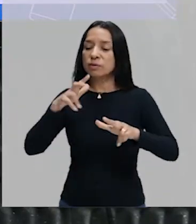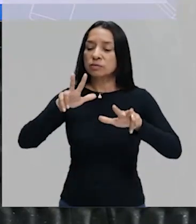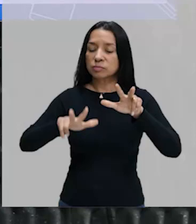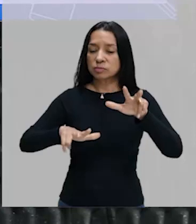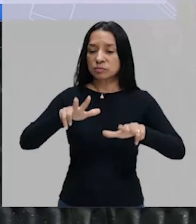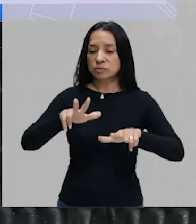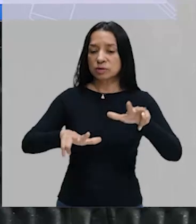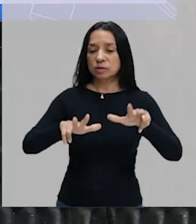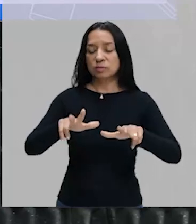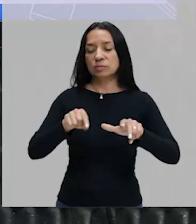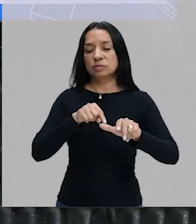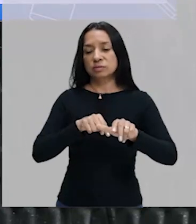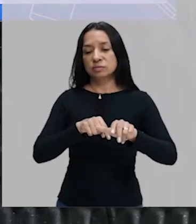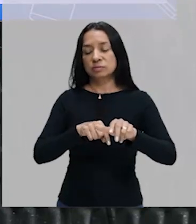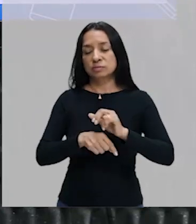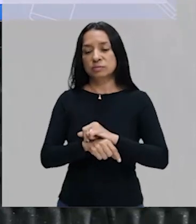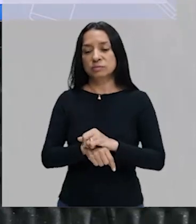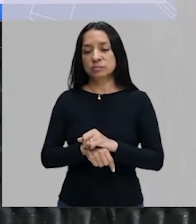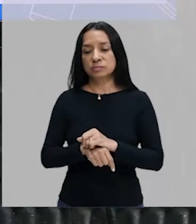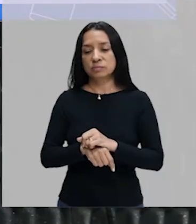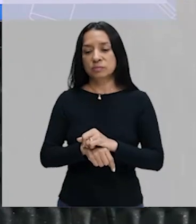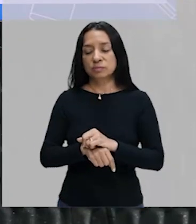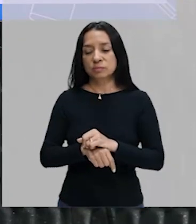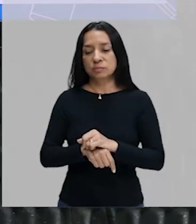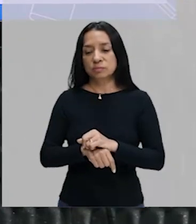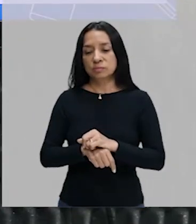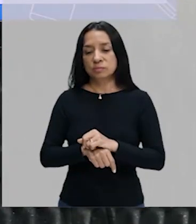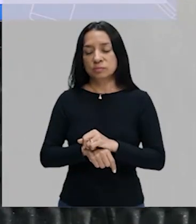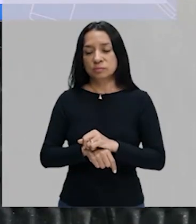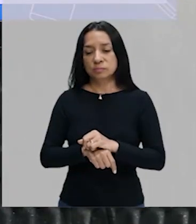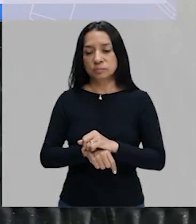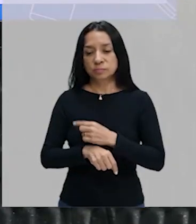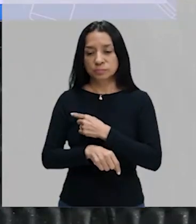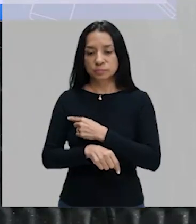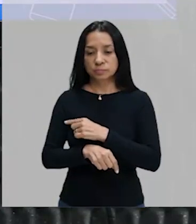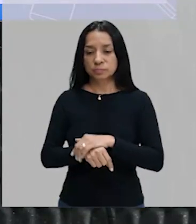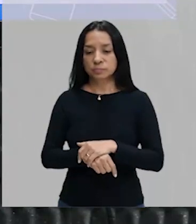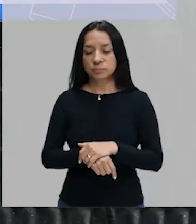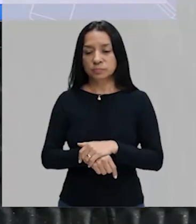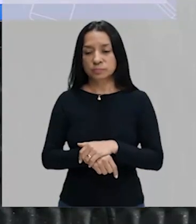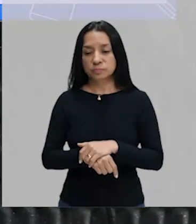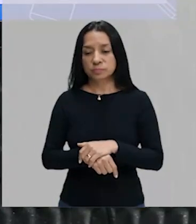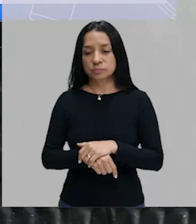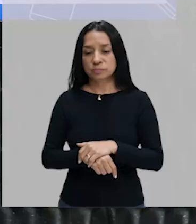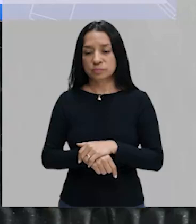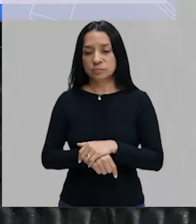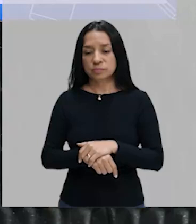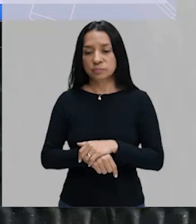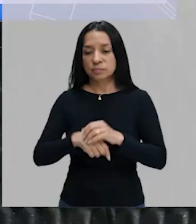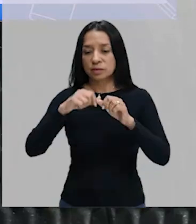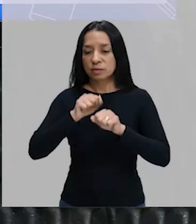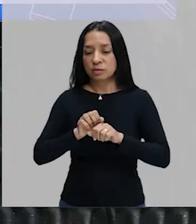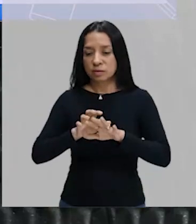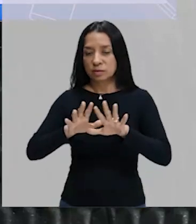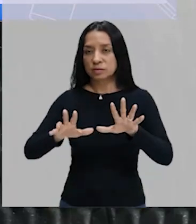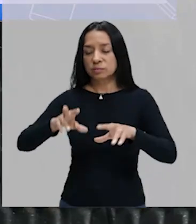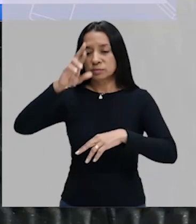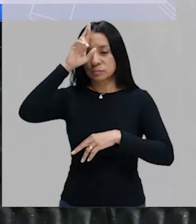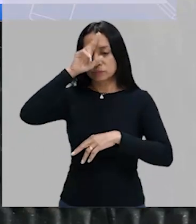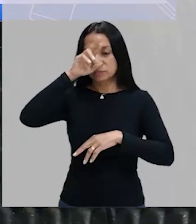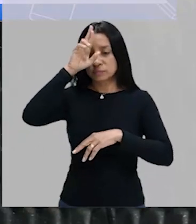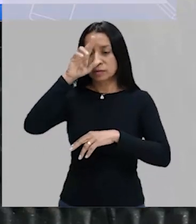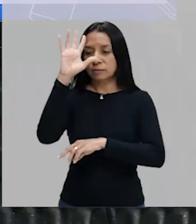era paleozoica, no período carbonífero, tá? A expansão dos insetos